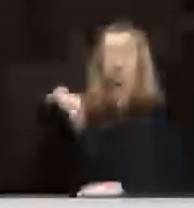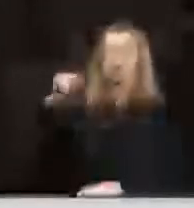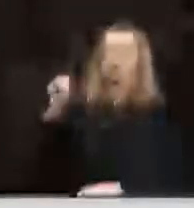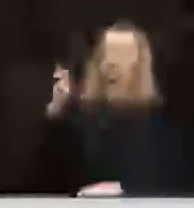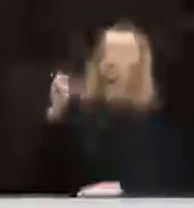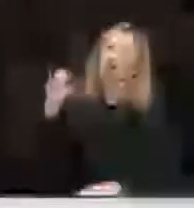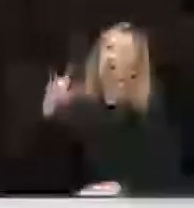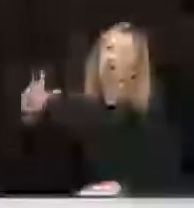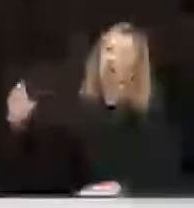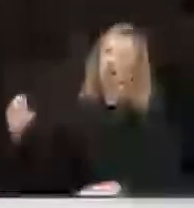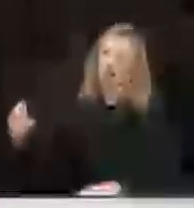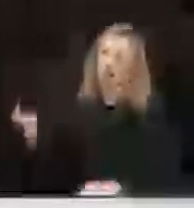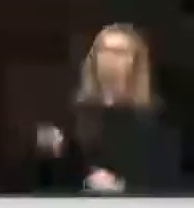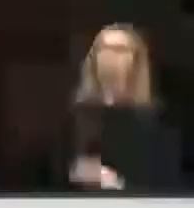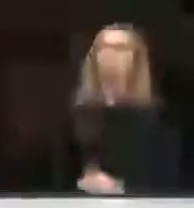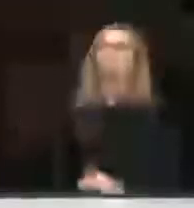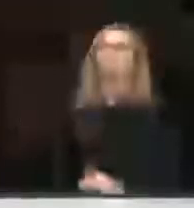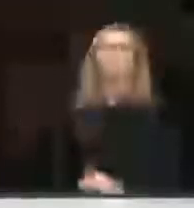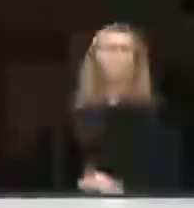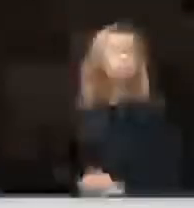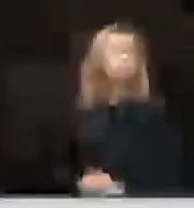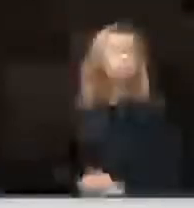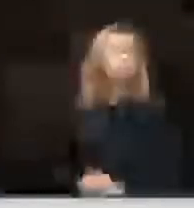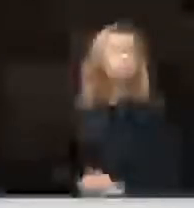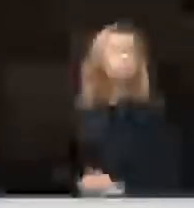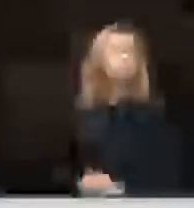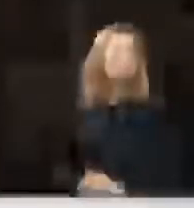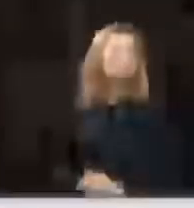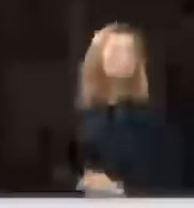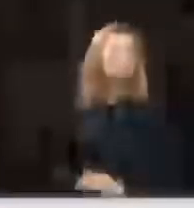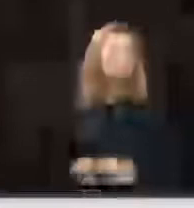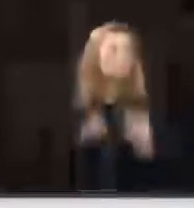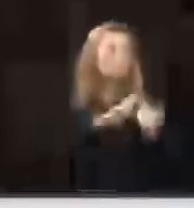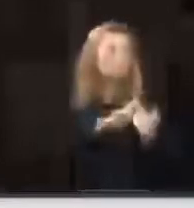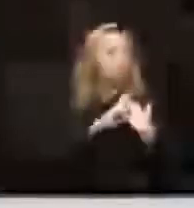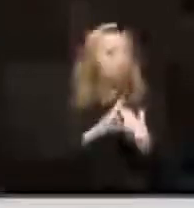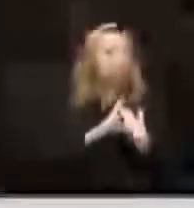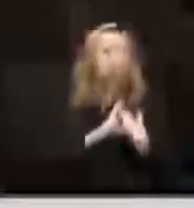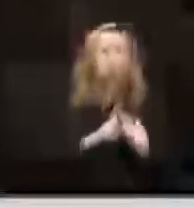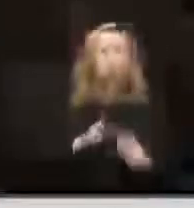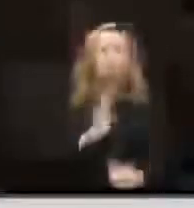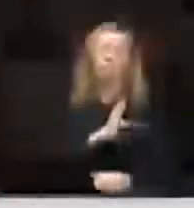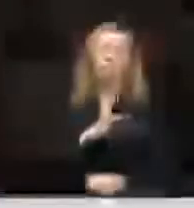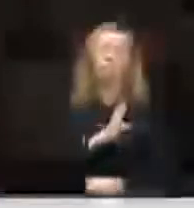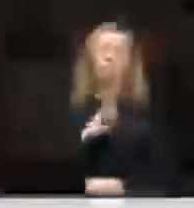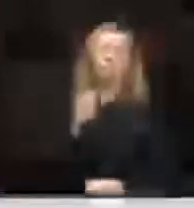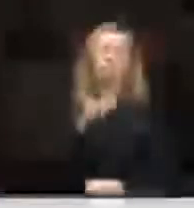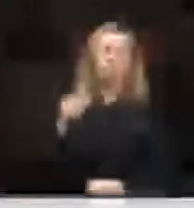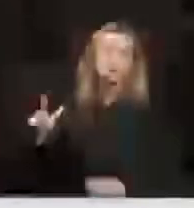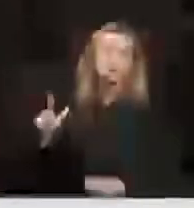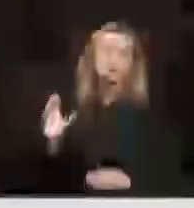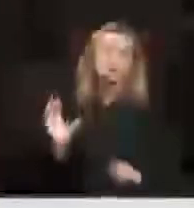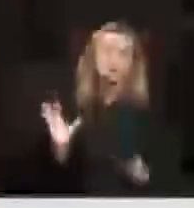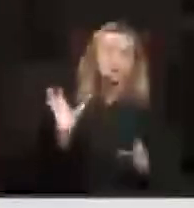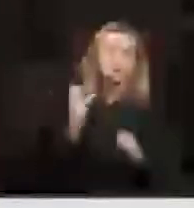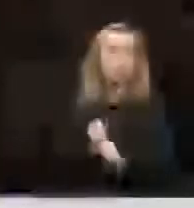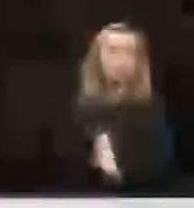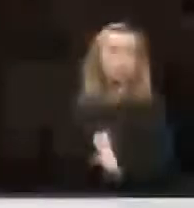tenha se preocupado com a responsabilidade que tem a Polícia Civil de concluir o inquérito.